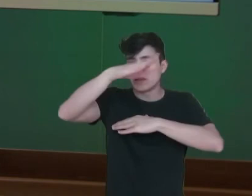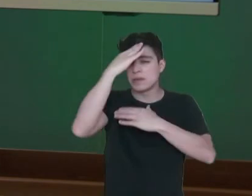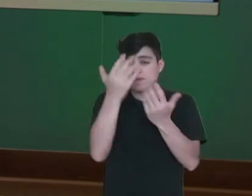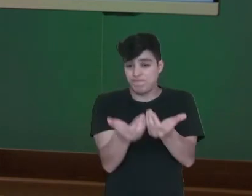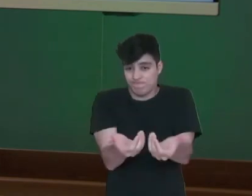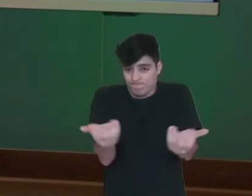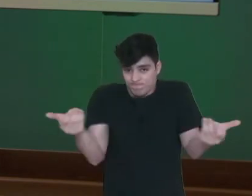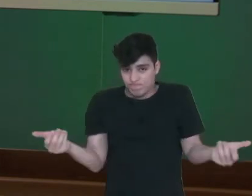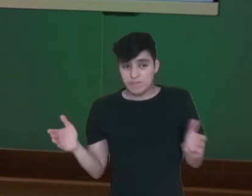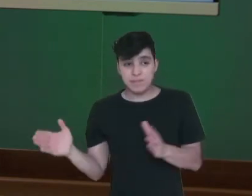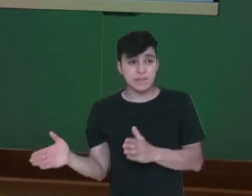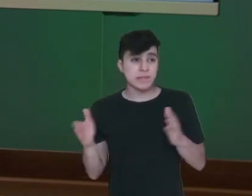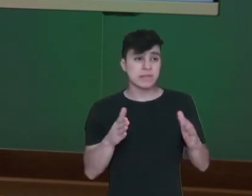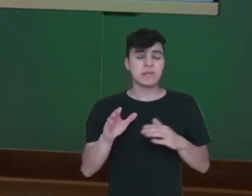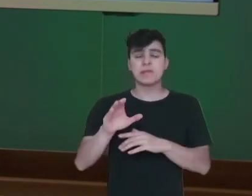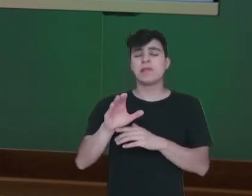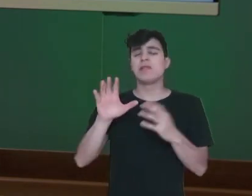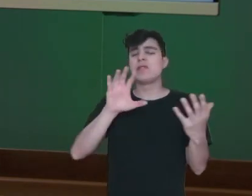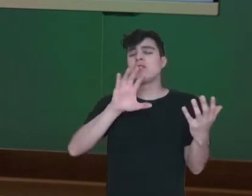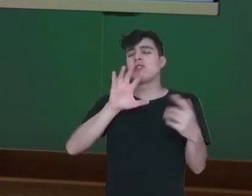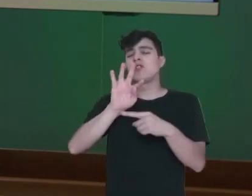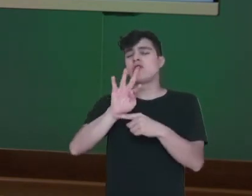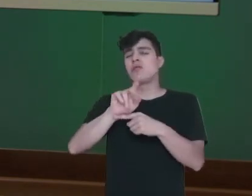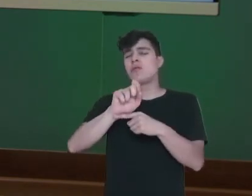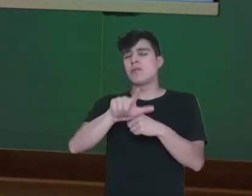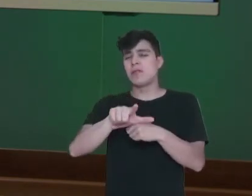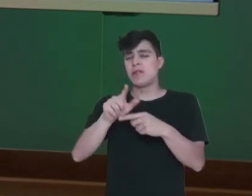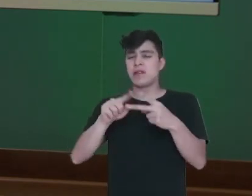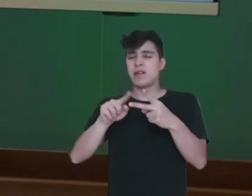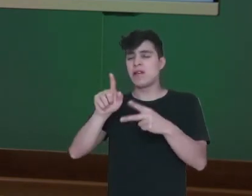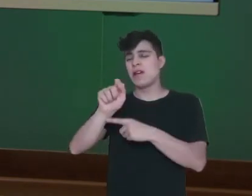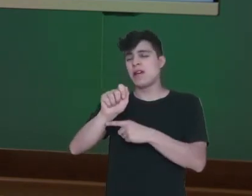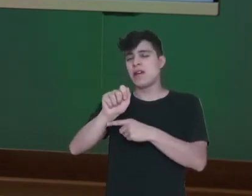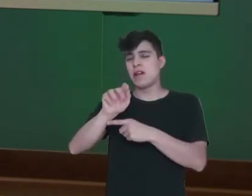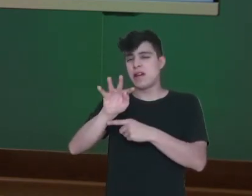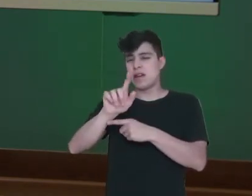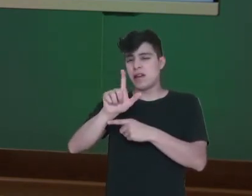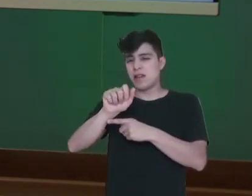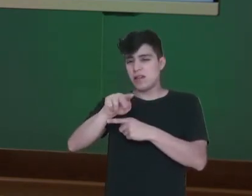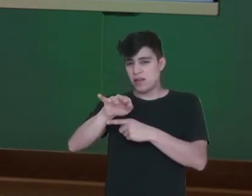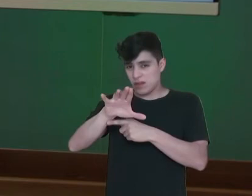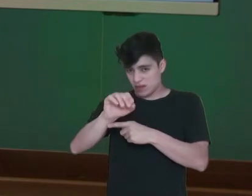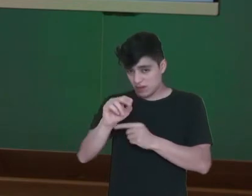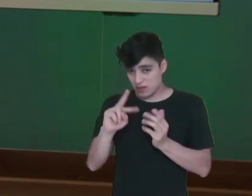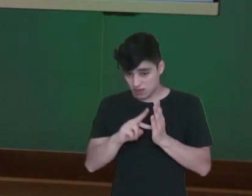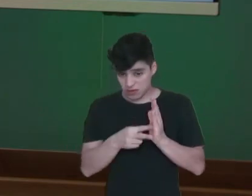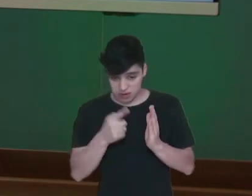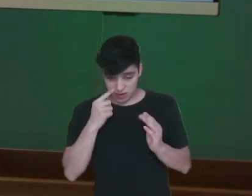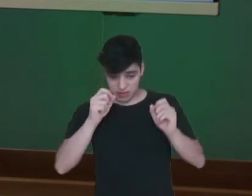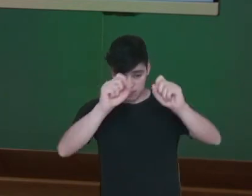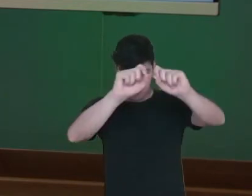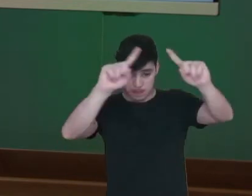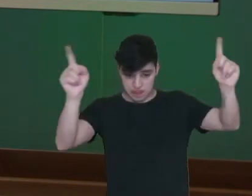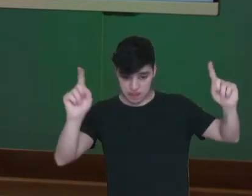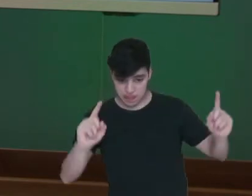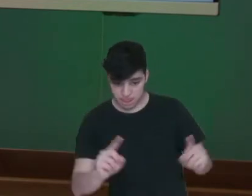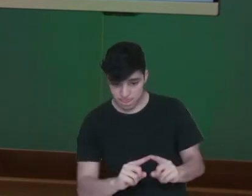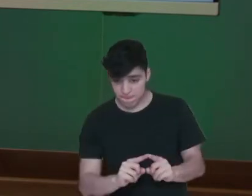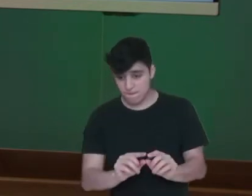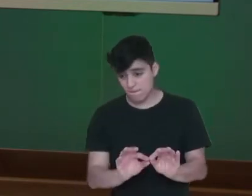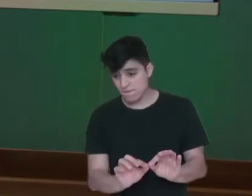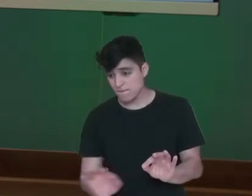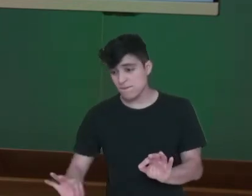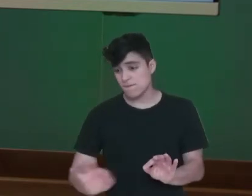Clima tropical atlântico. O nome dele já sugere para nós que é toda a região que tem influências